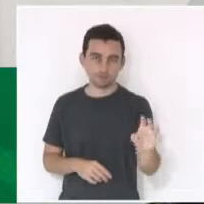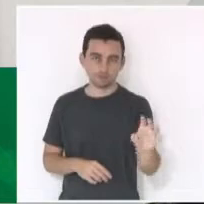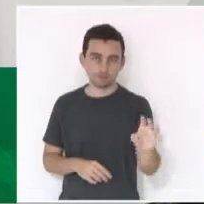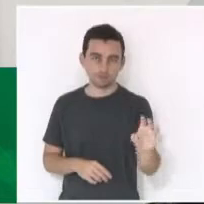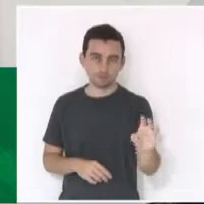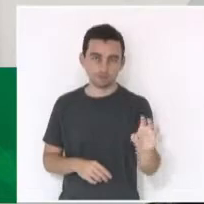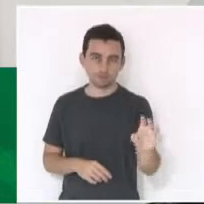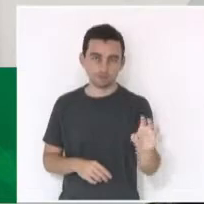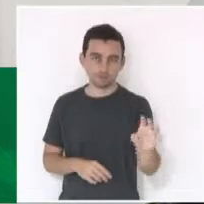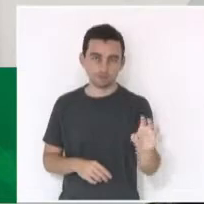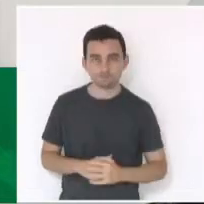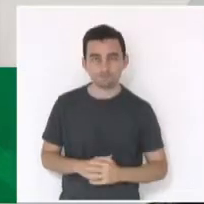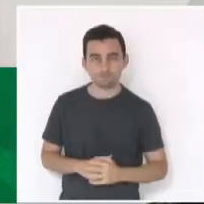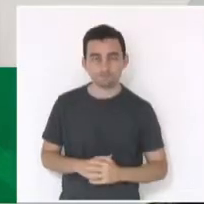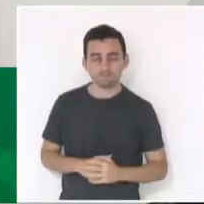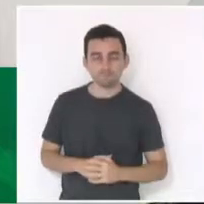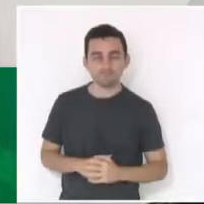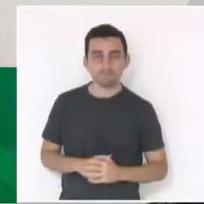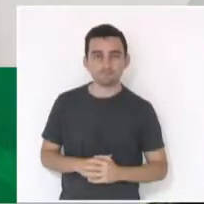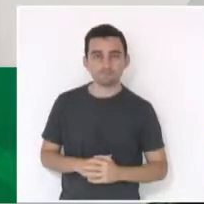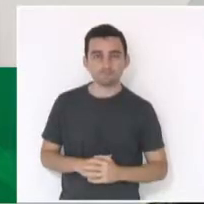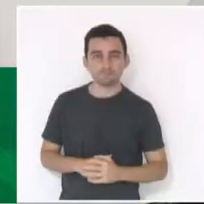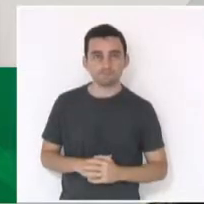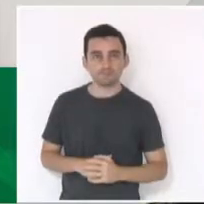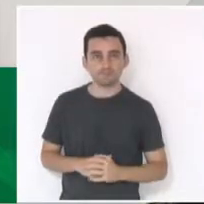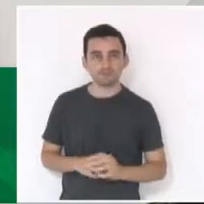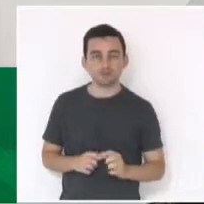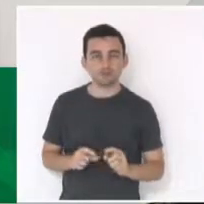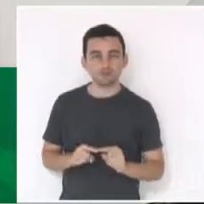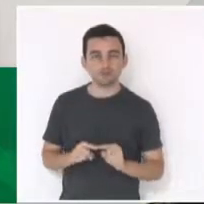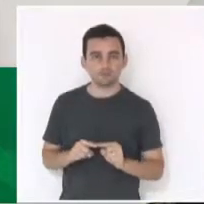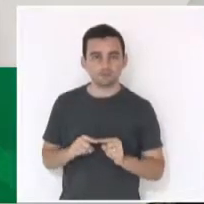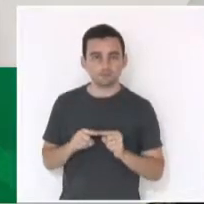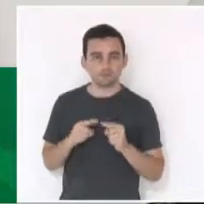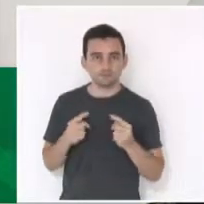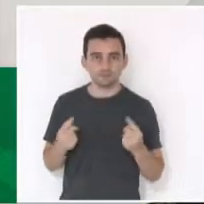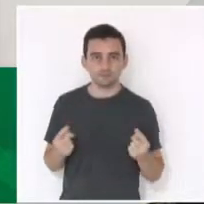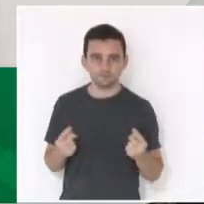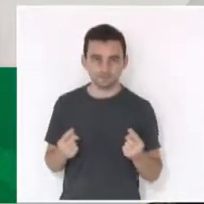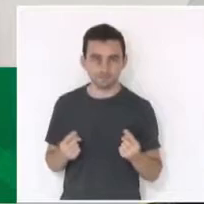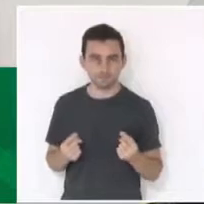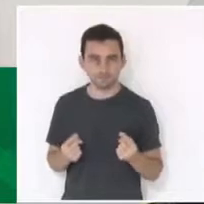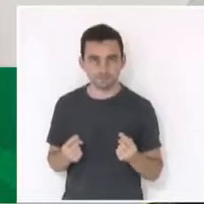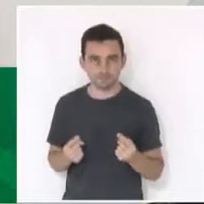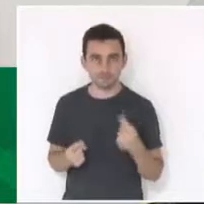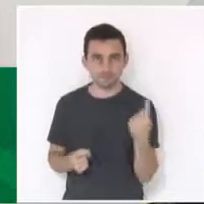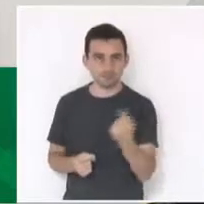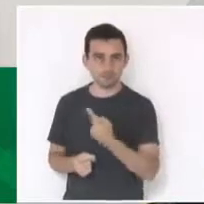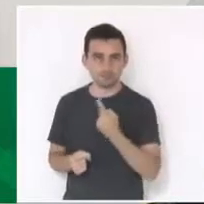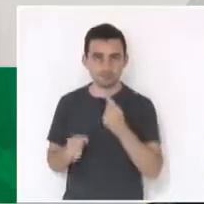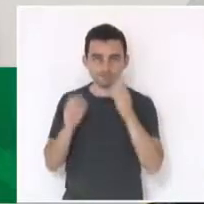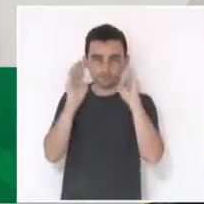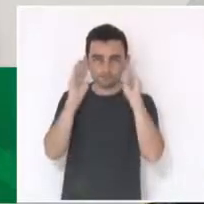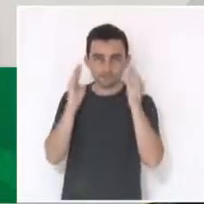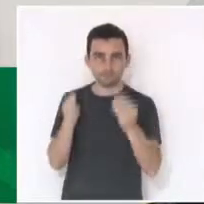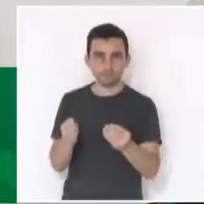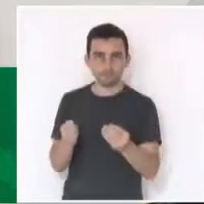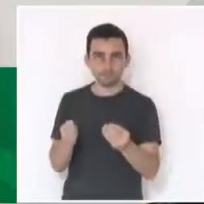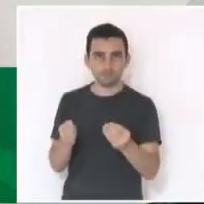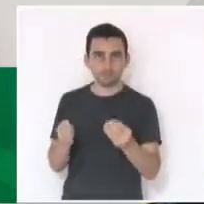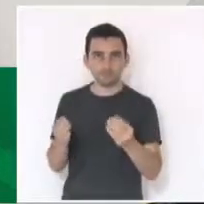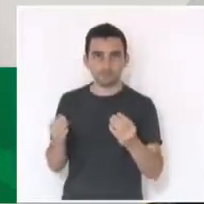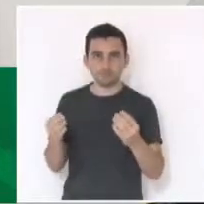e e e enquanto nós nos fixarmos no combate